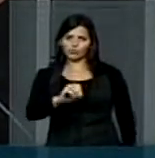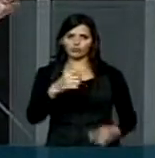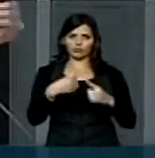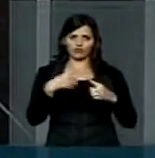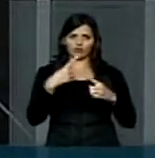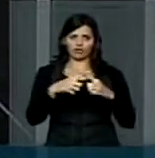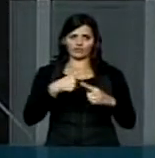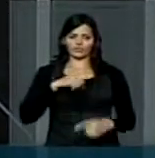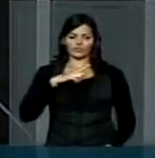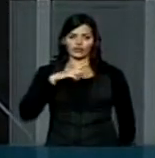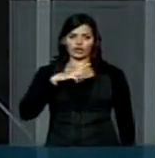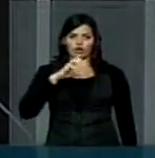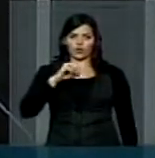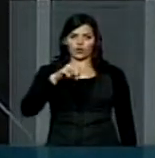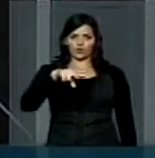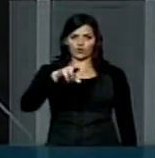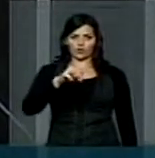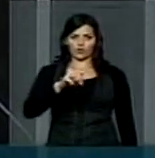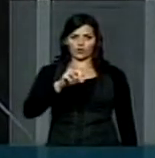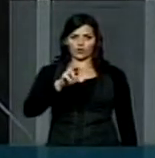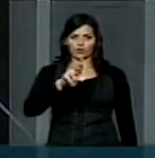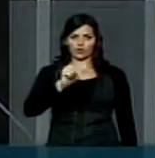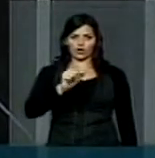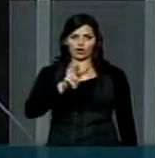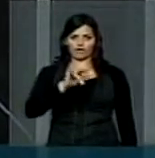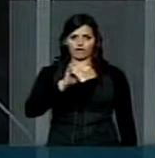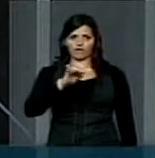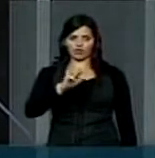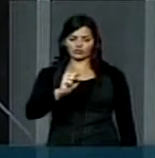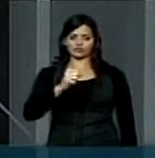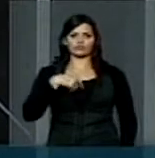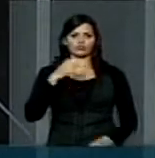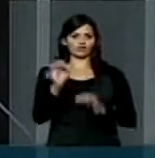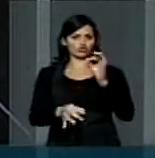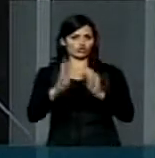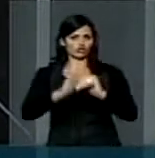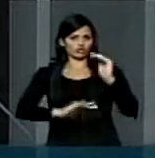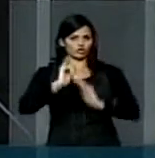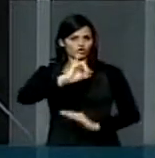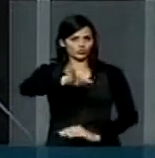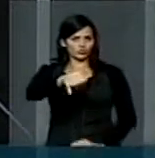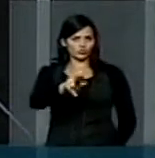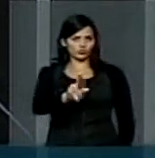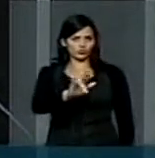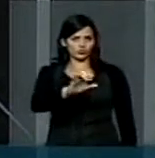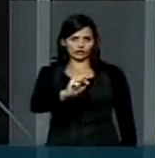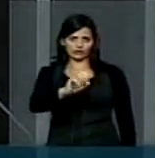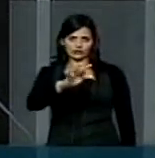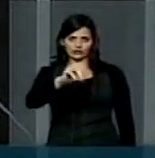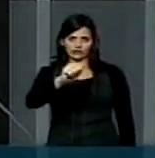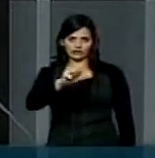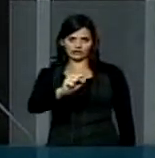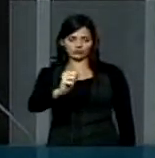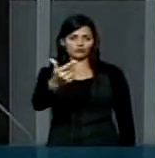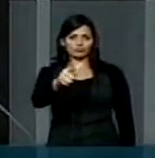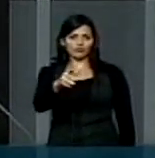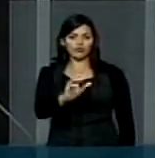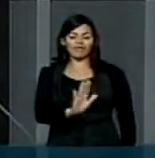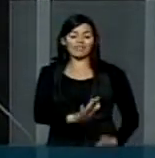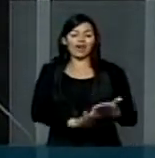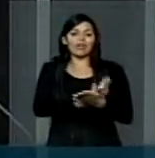Estes honoráveis juristas, senhor presidente, não tiveram um único